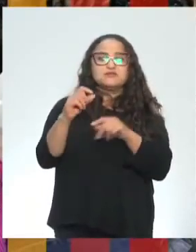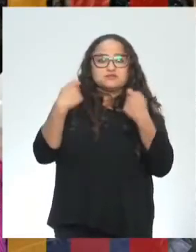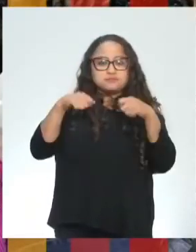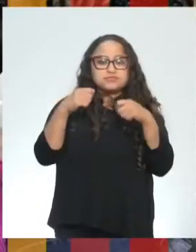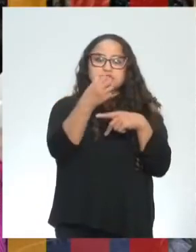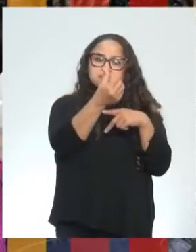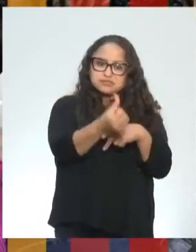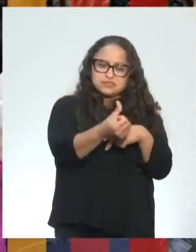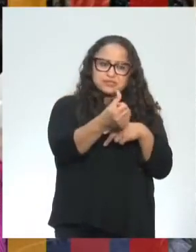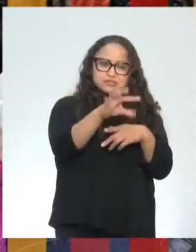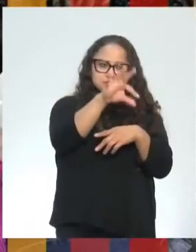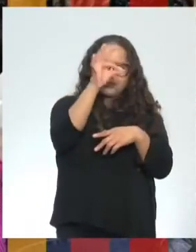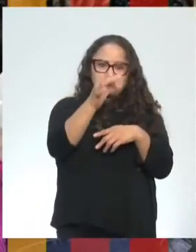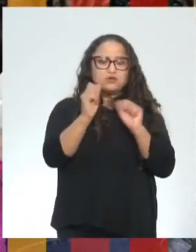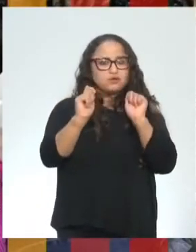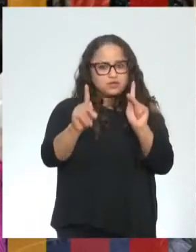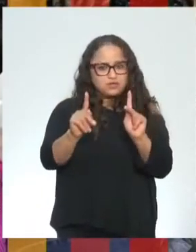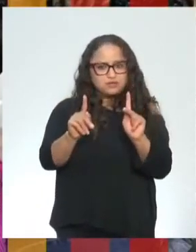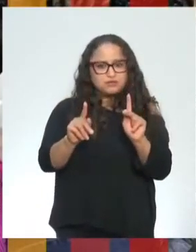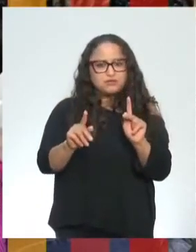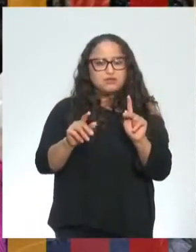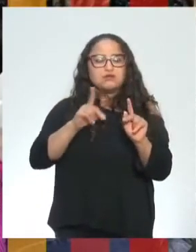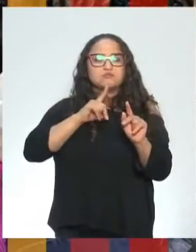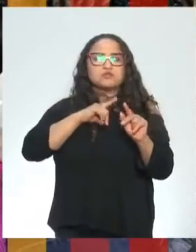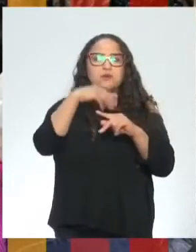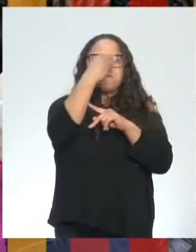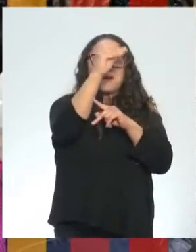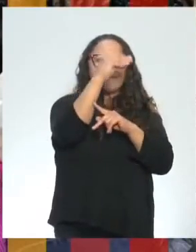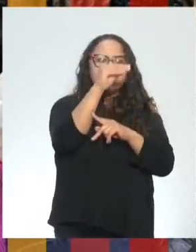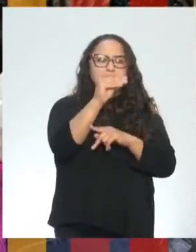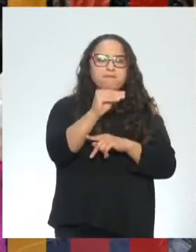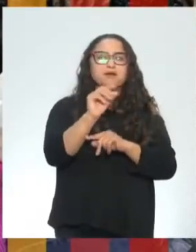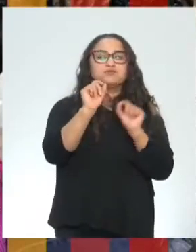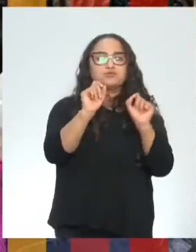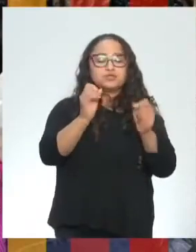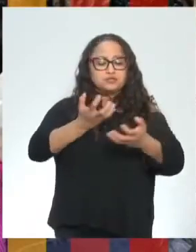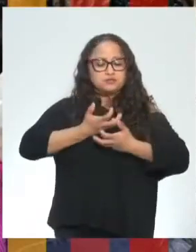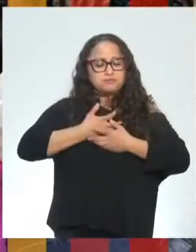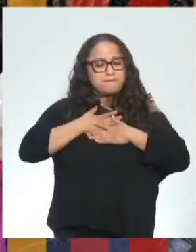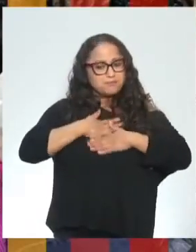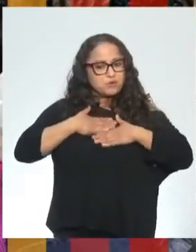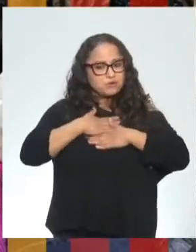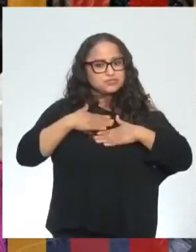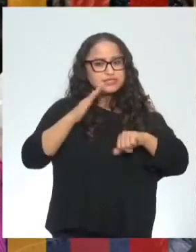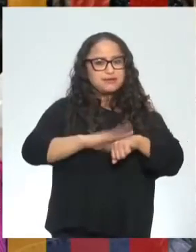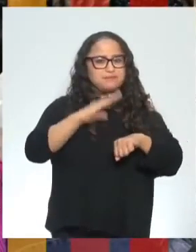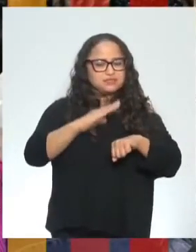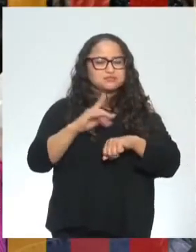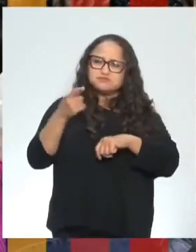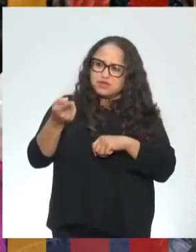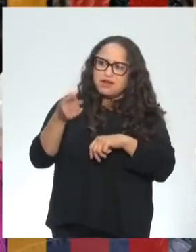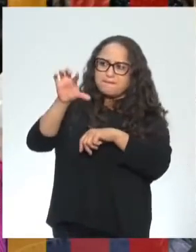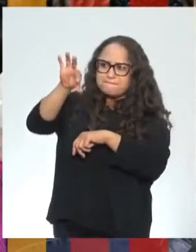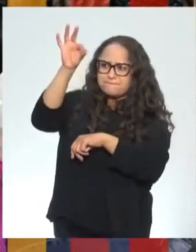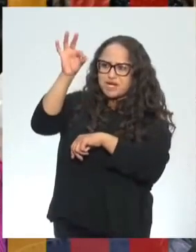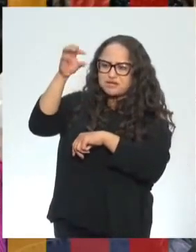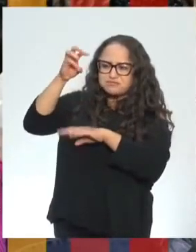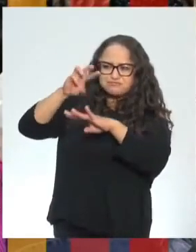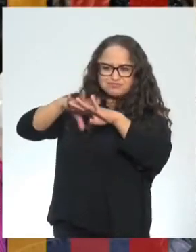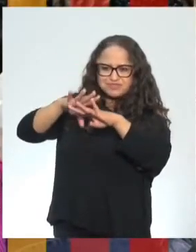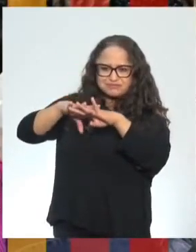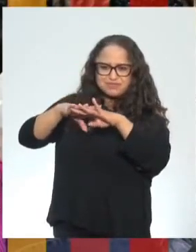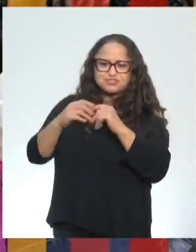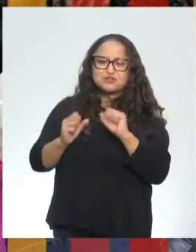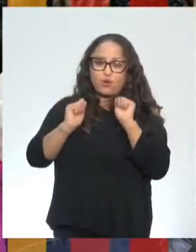seis no mínimo seis perfeito então escolhiam a ordem de preferência né você gostou mais de Matemática vai lá puxa onde tem mais